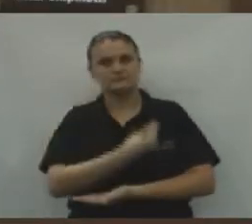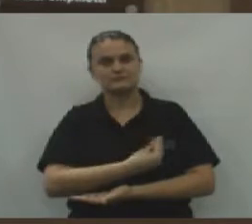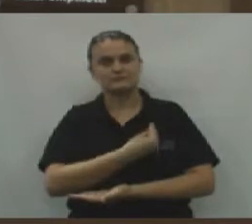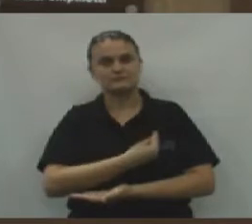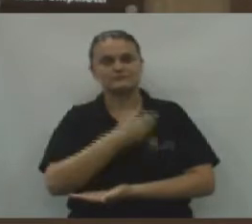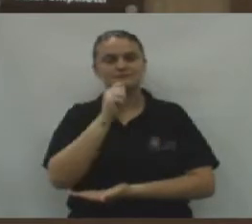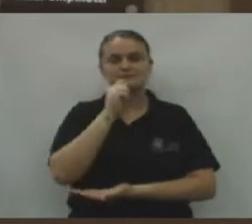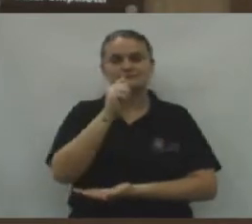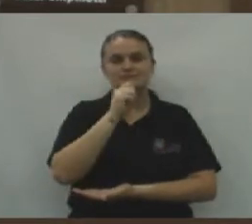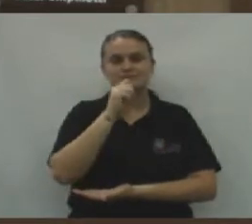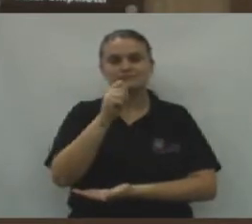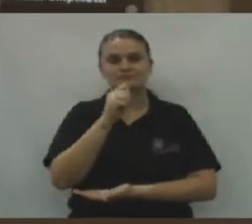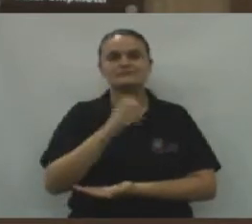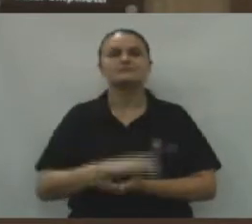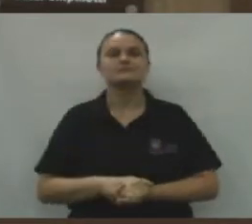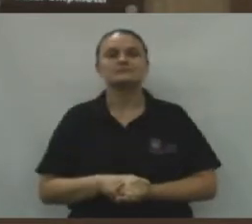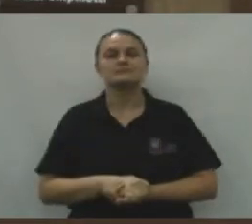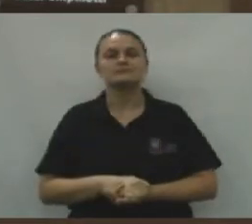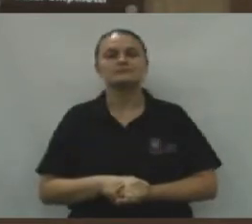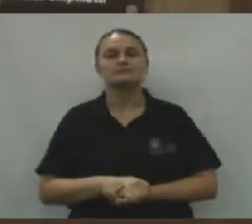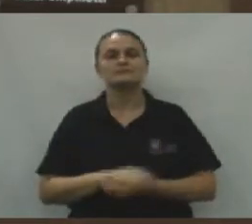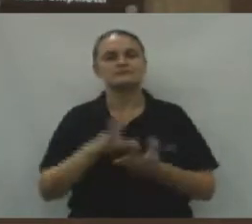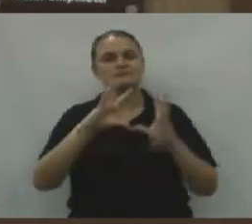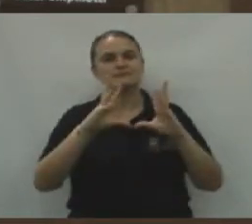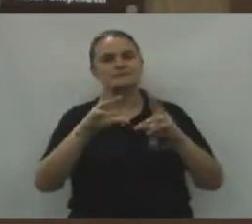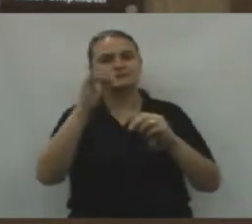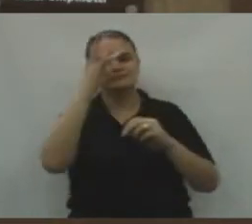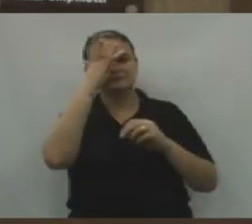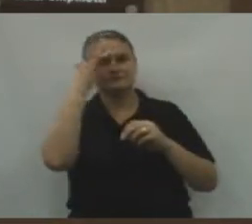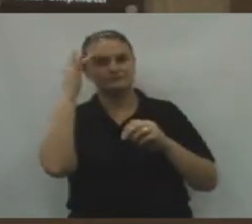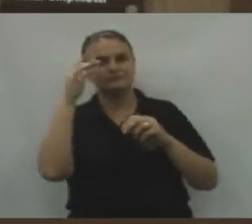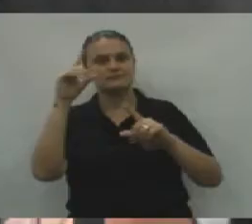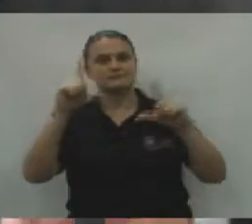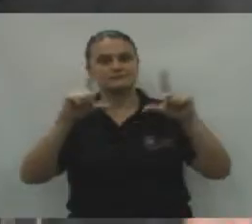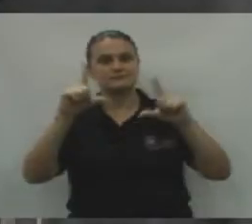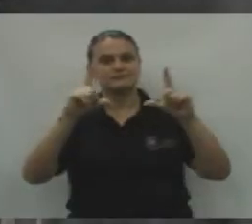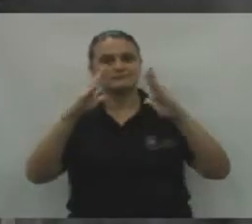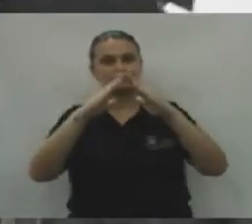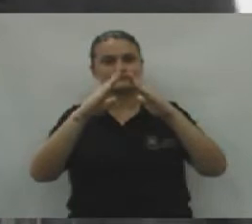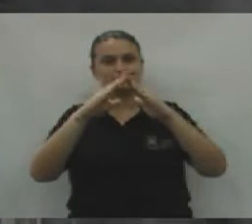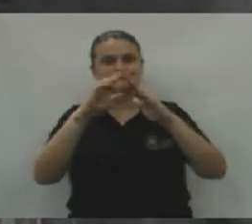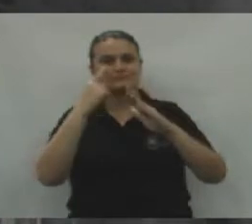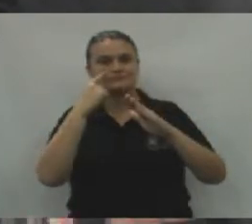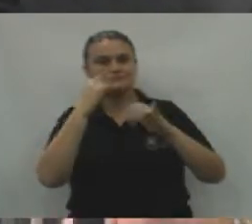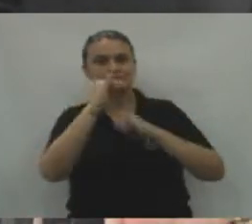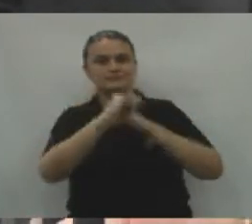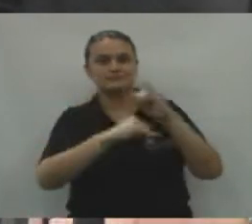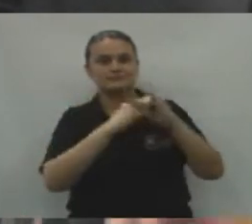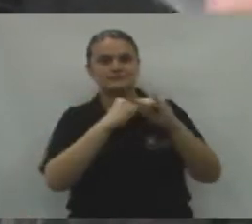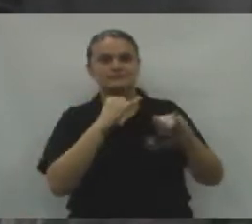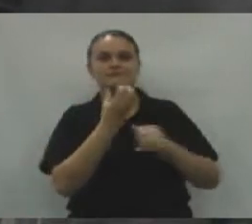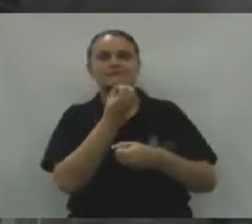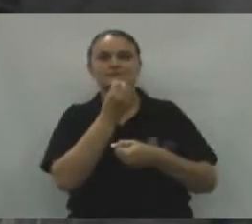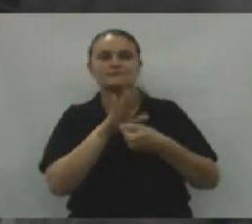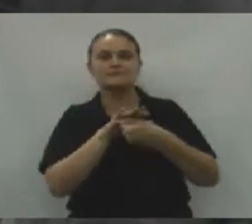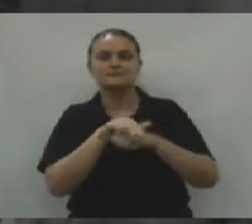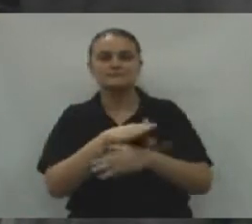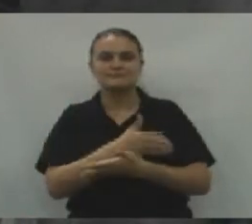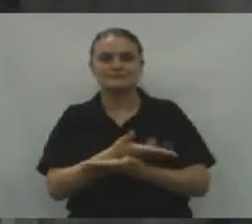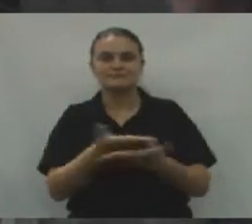imprensa falada e escrita, a todos que nos acompanham pela internet. Uma boa noite a